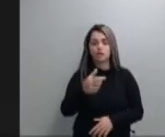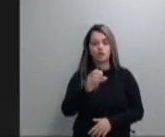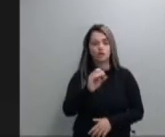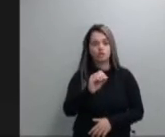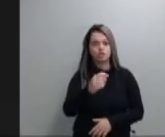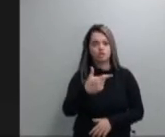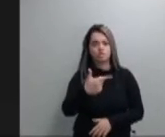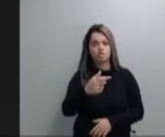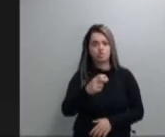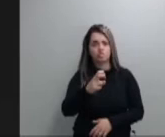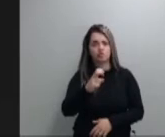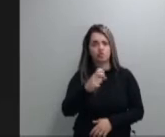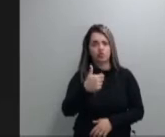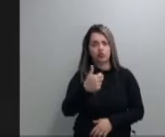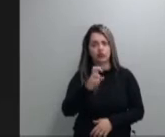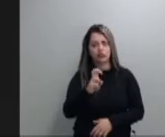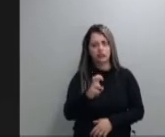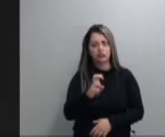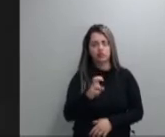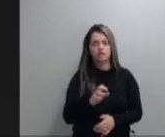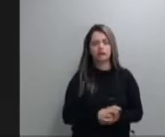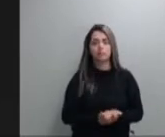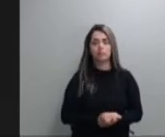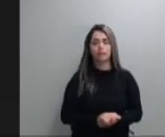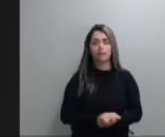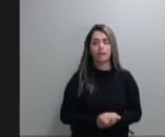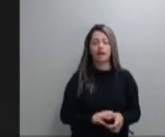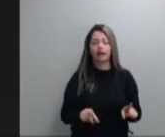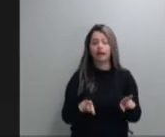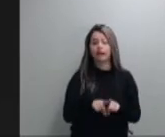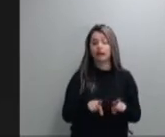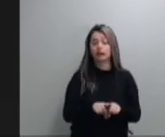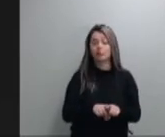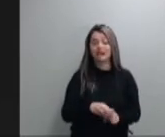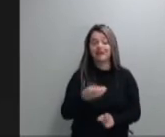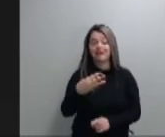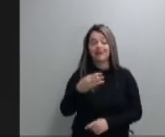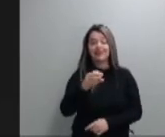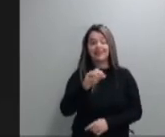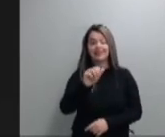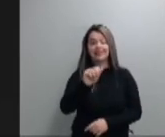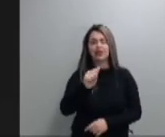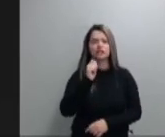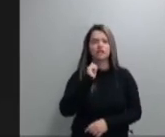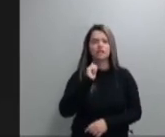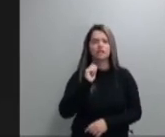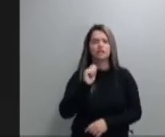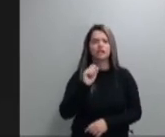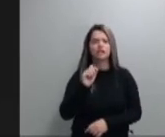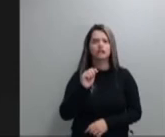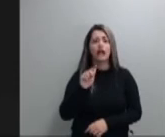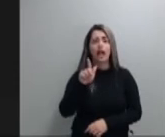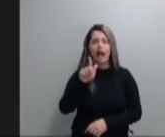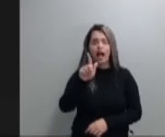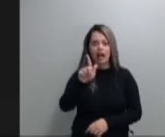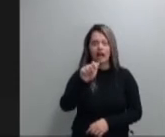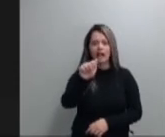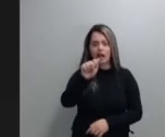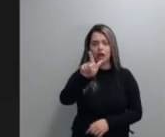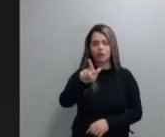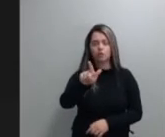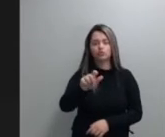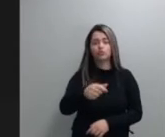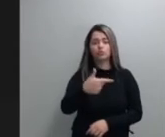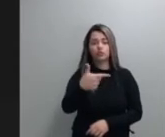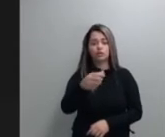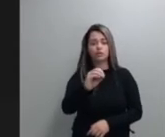de 2016, foi o segundo pronunciamento, a ordem natural seria a convocação dos candidatos para a